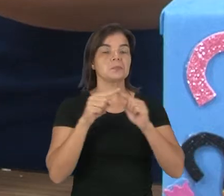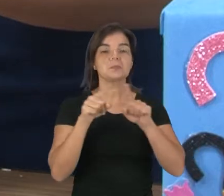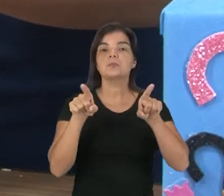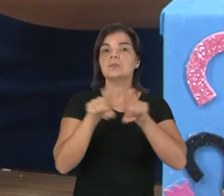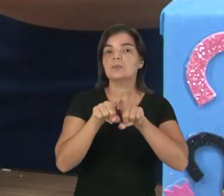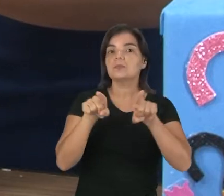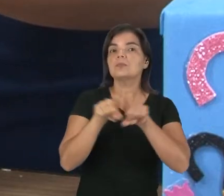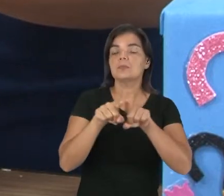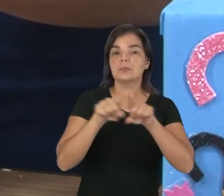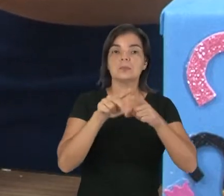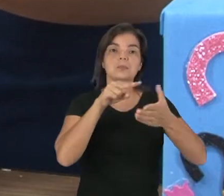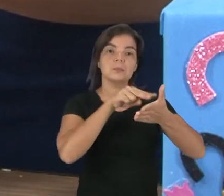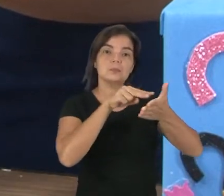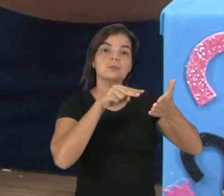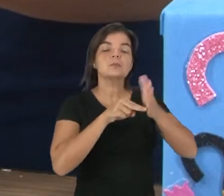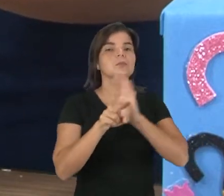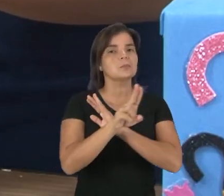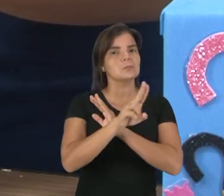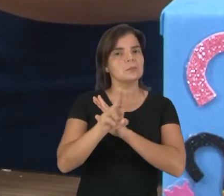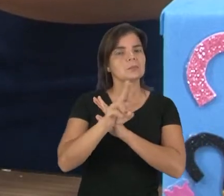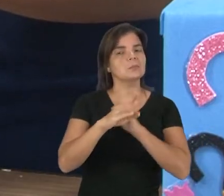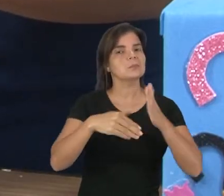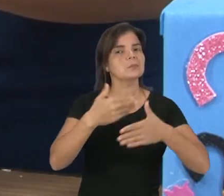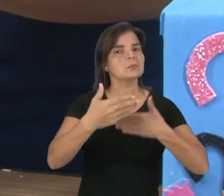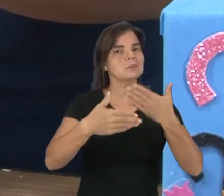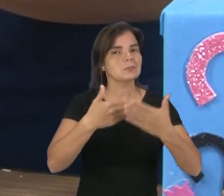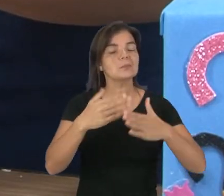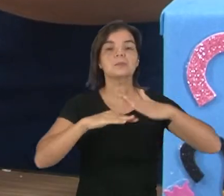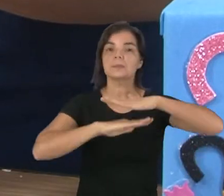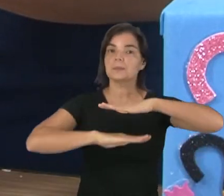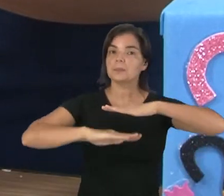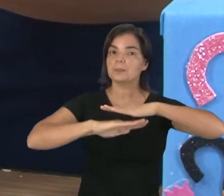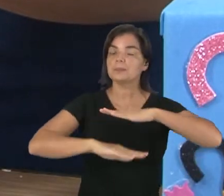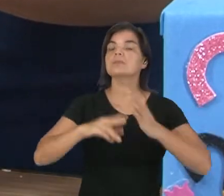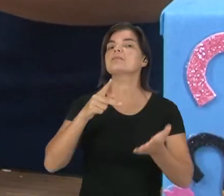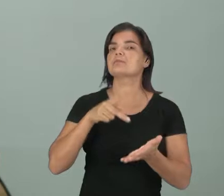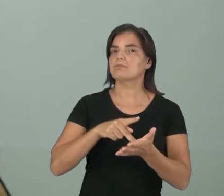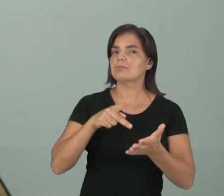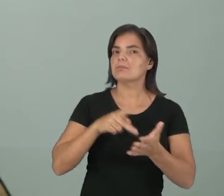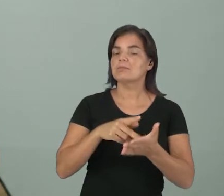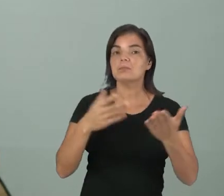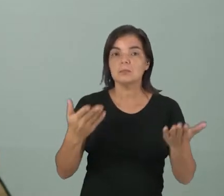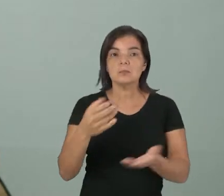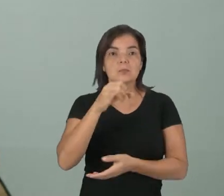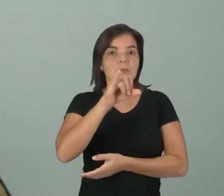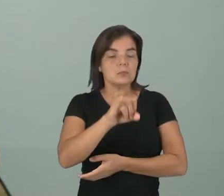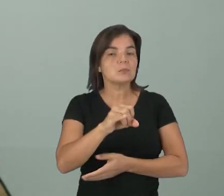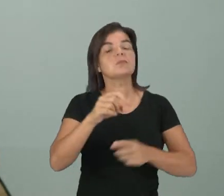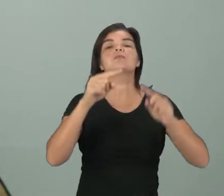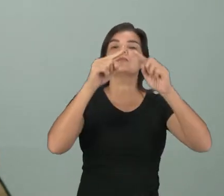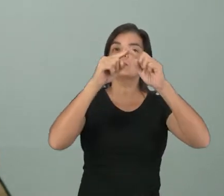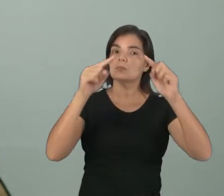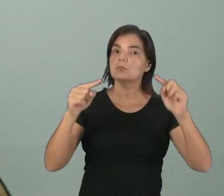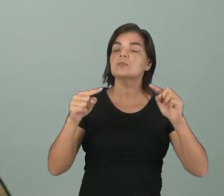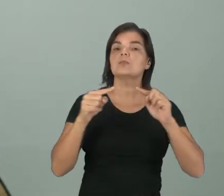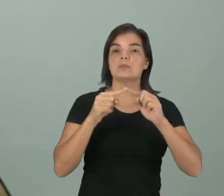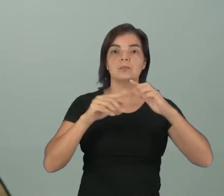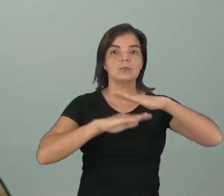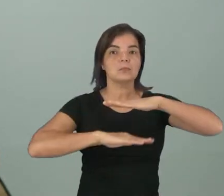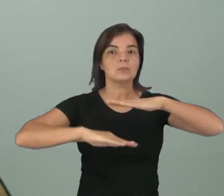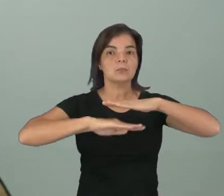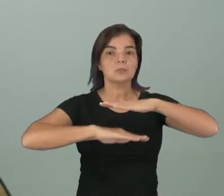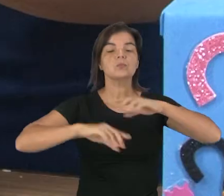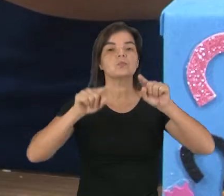os prismas recebem seus nomes a partir de suas bases? Isso mesmo! Então se essa pirâmide ela tem uma